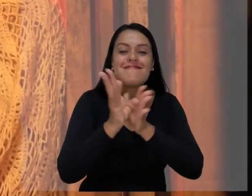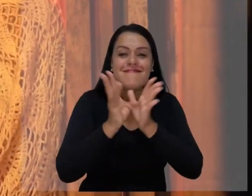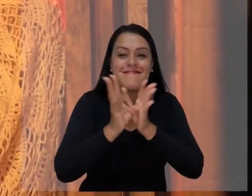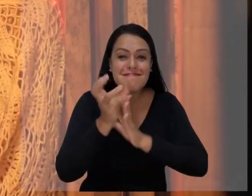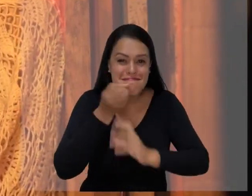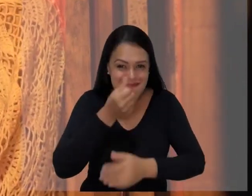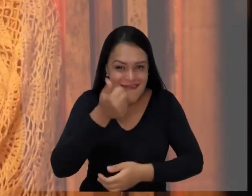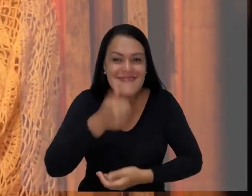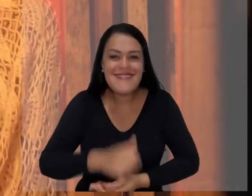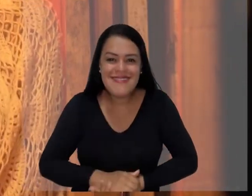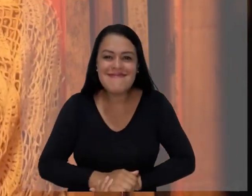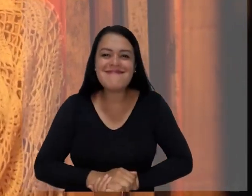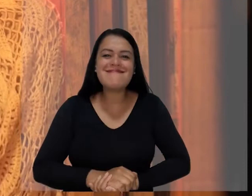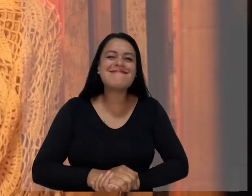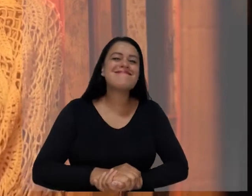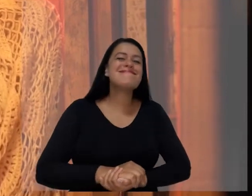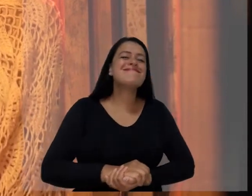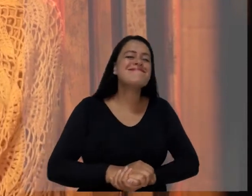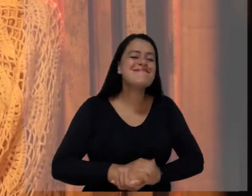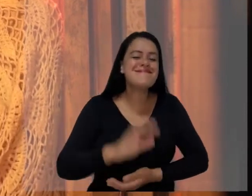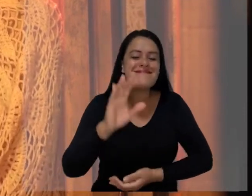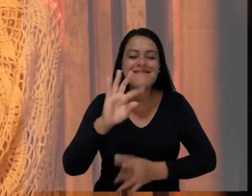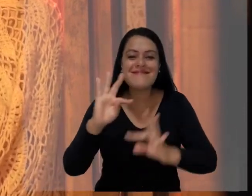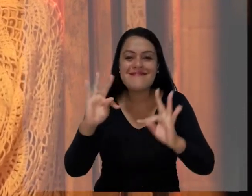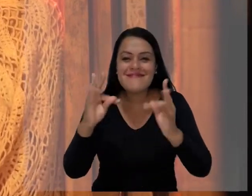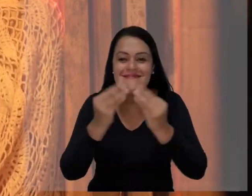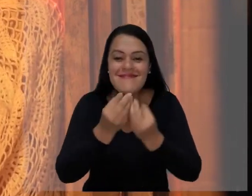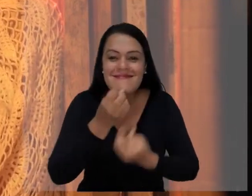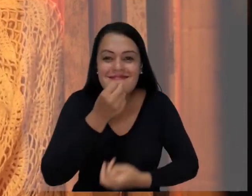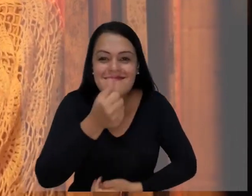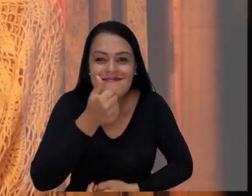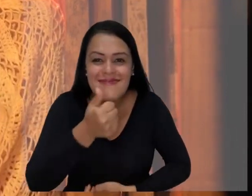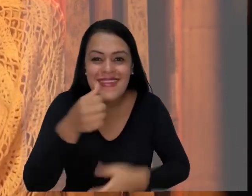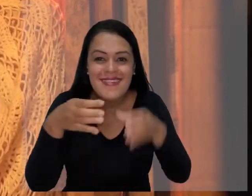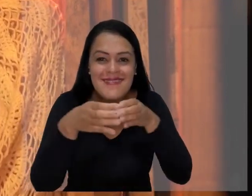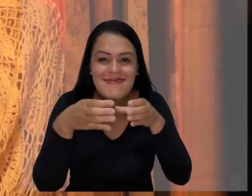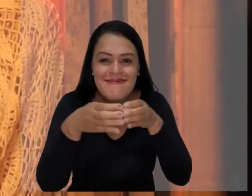né? Saber que tá todo mundo bem.